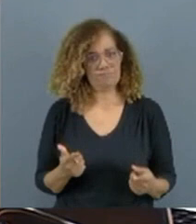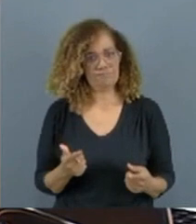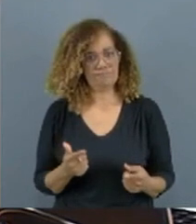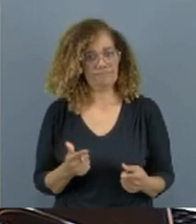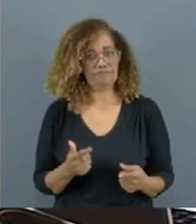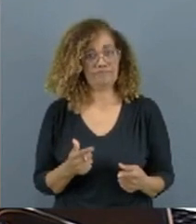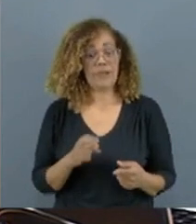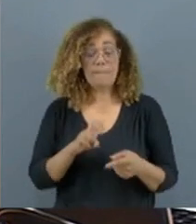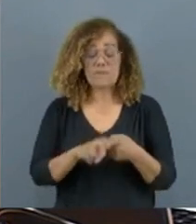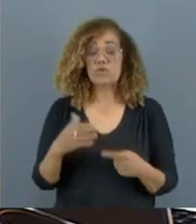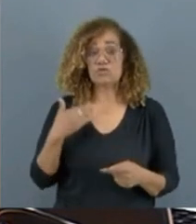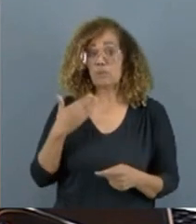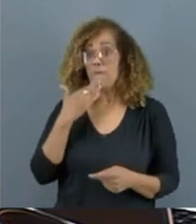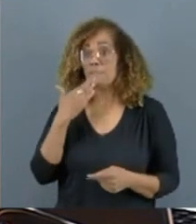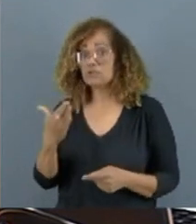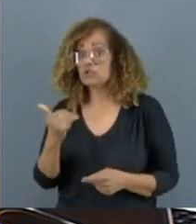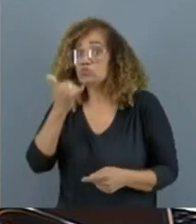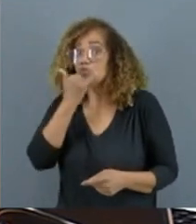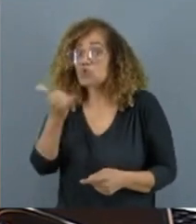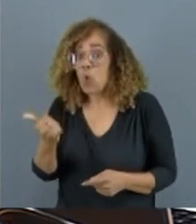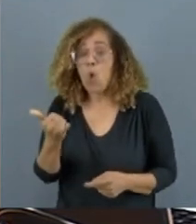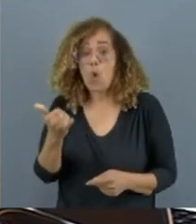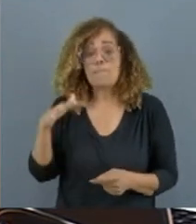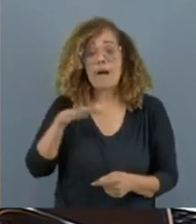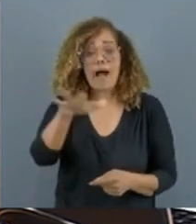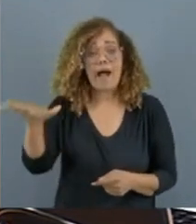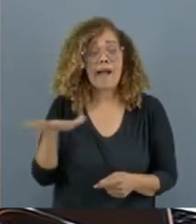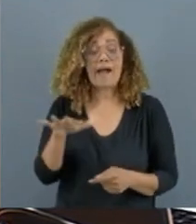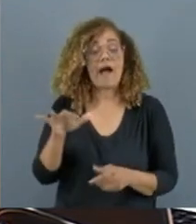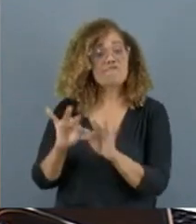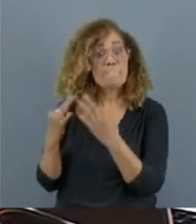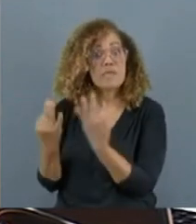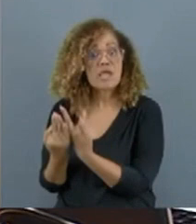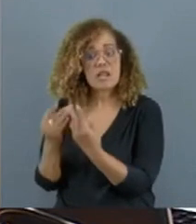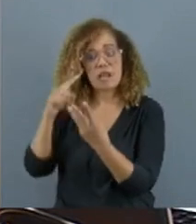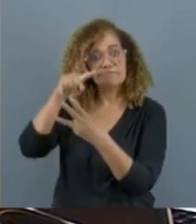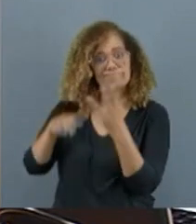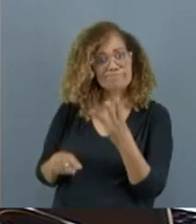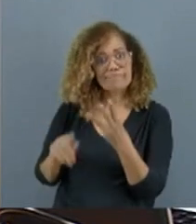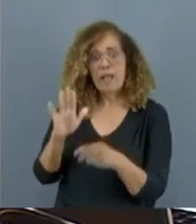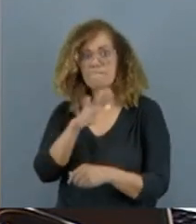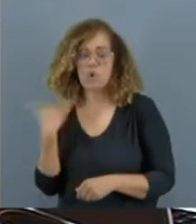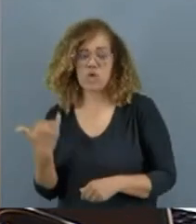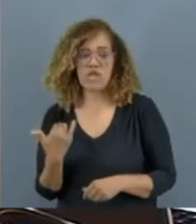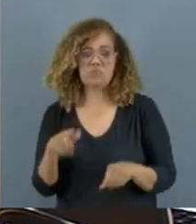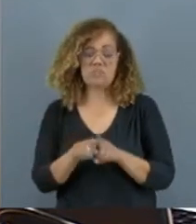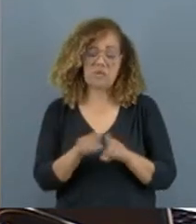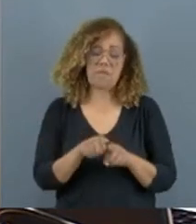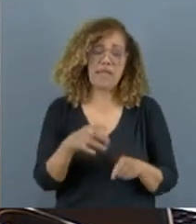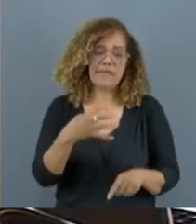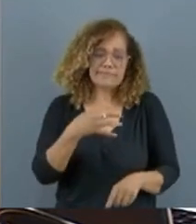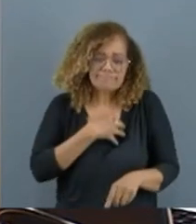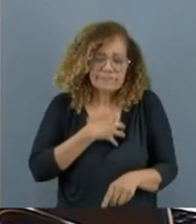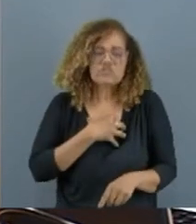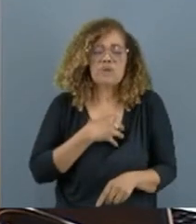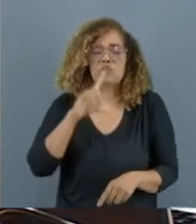e fica meu pedido de desculpa a esses brasileiros, a essas famílias, e meu sentimento aí de conforto,